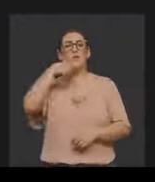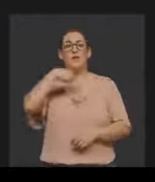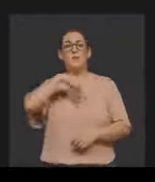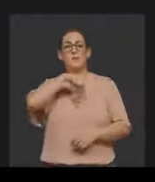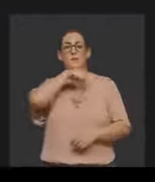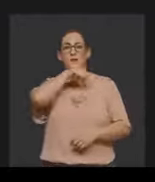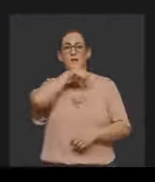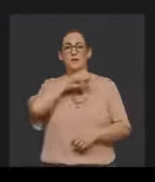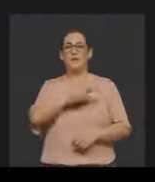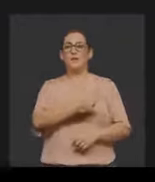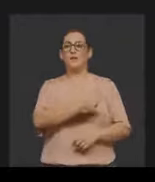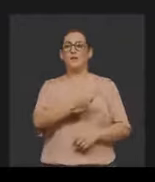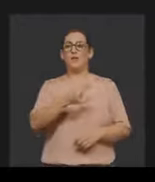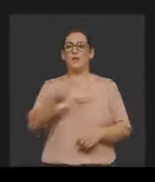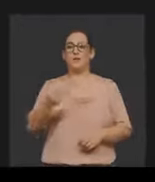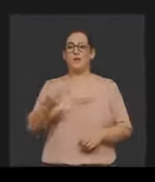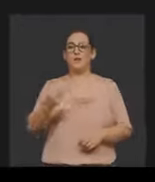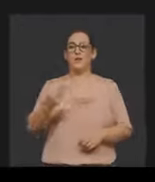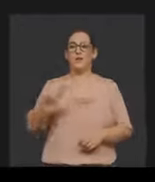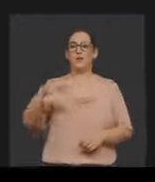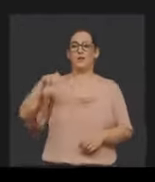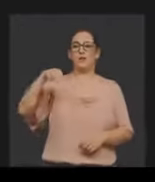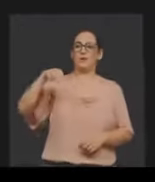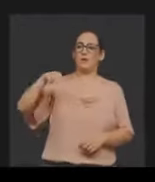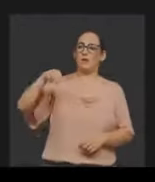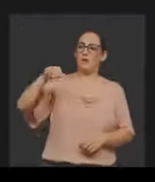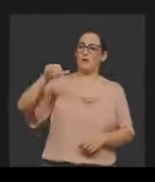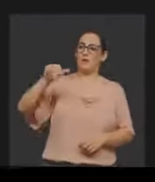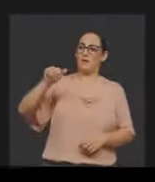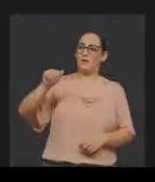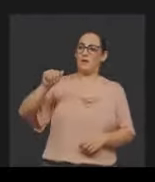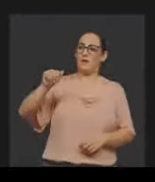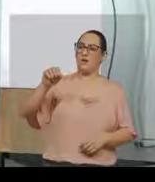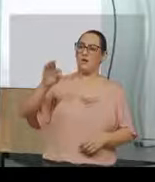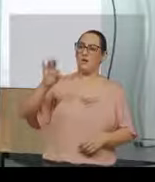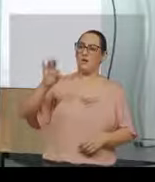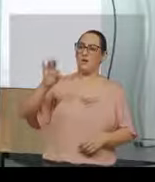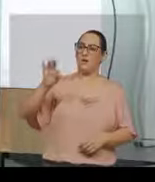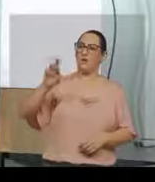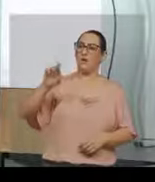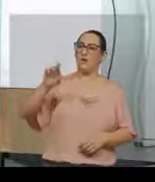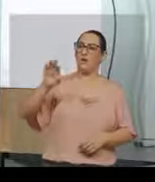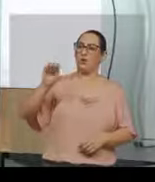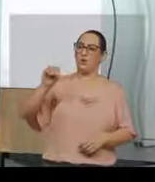matrotrofia. Repetem comigo.